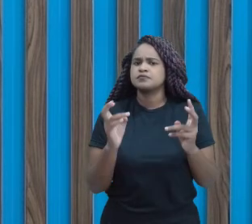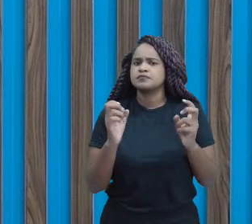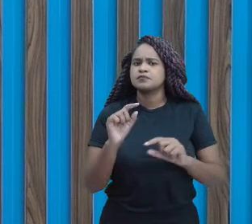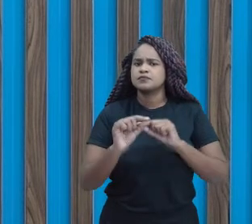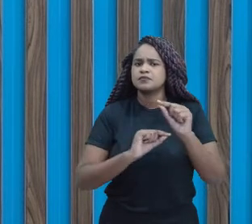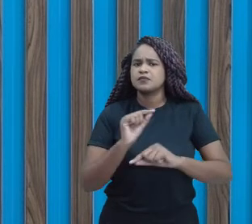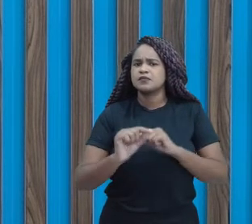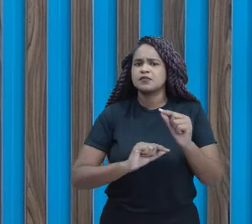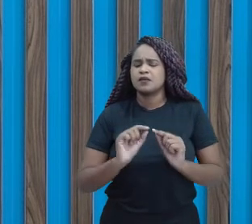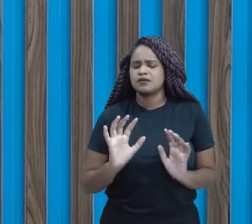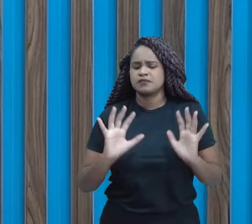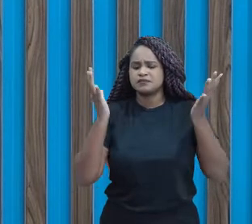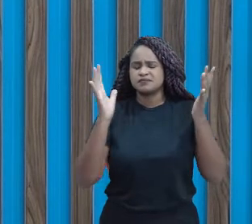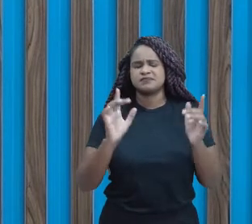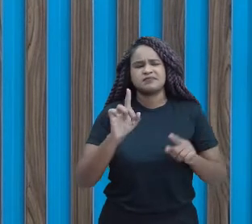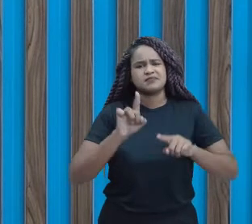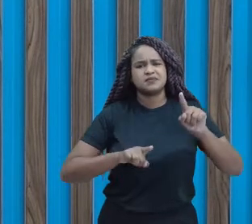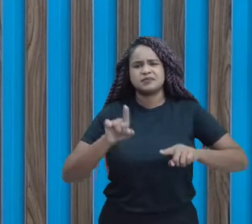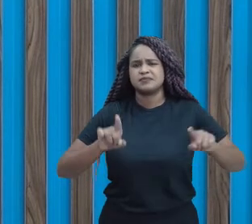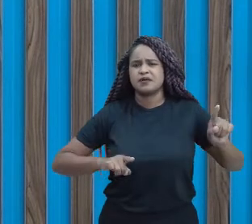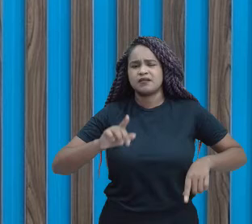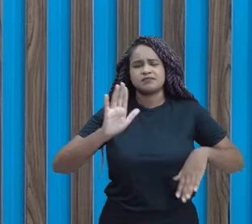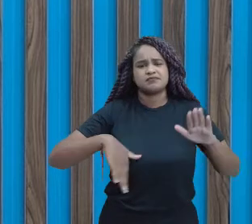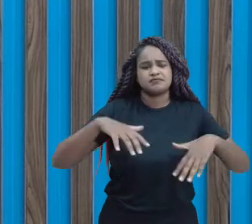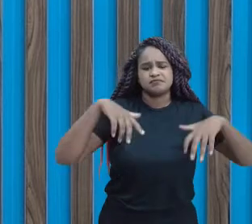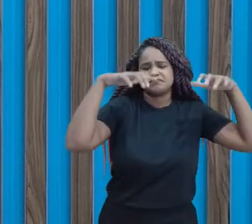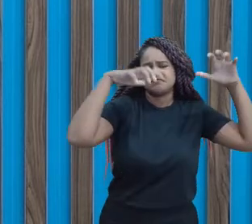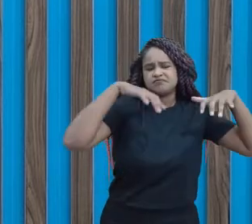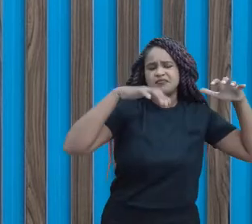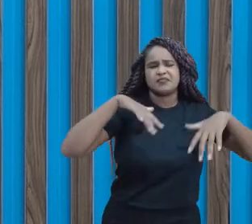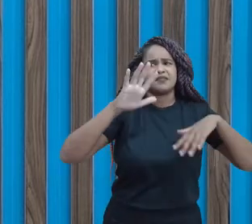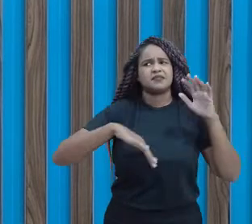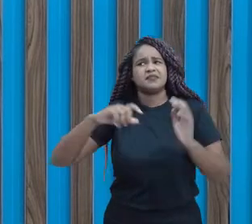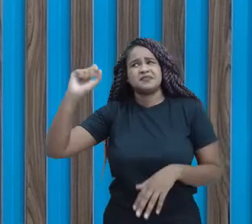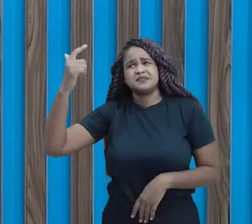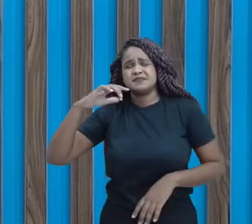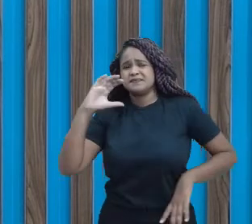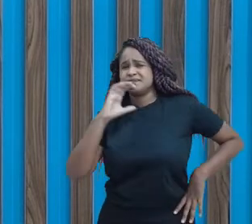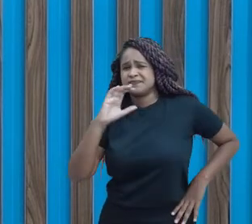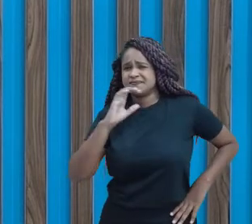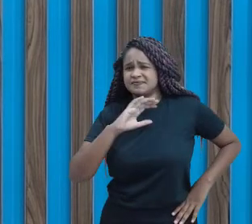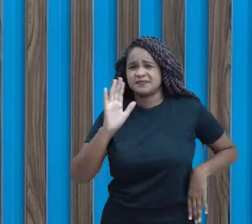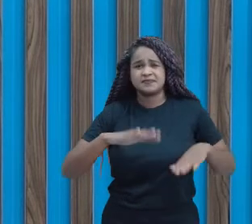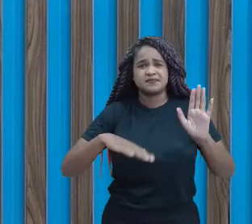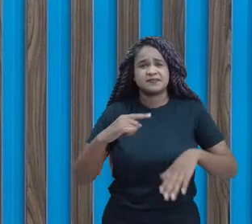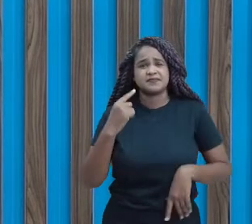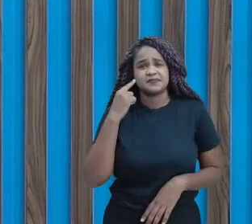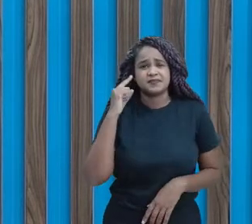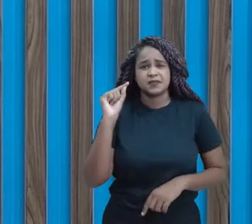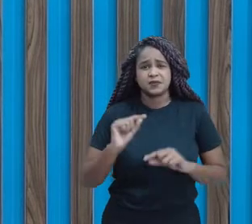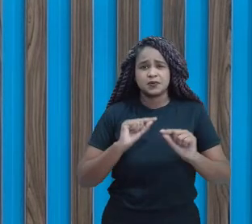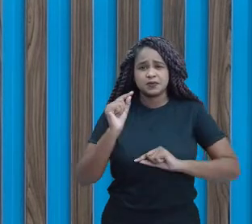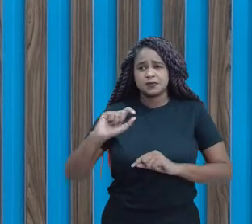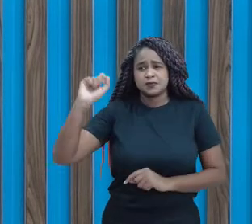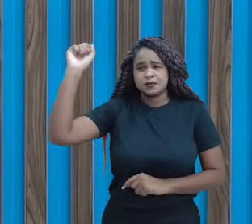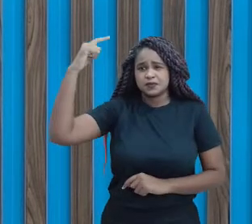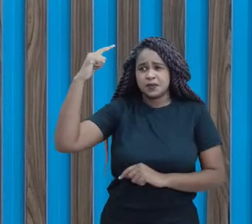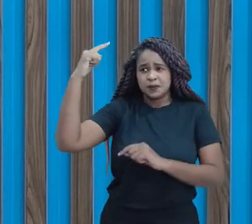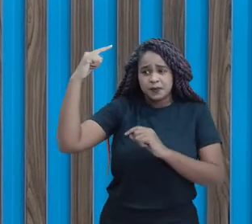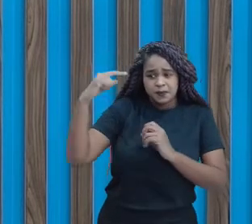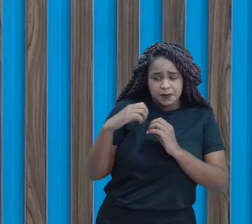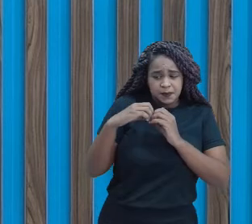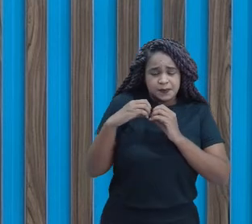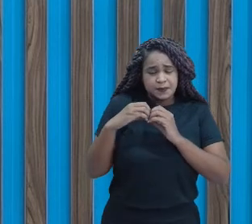desse jeito, né? Aqui, ou então o sol está muito quente. Tem dias que a gente acha que o sol tem um para cada pessoa, assim, vai